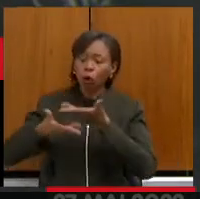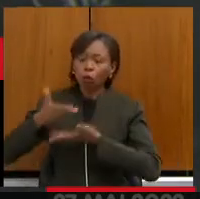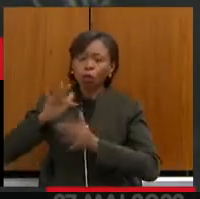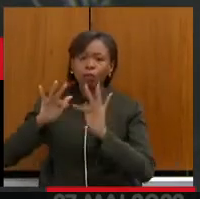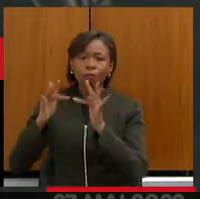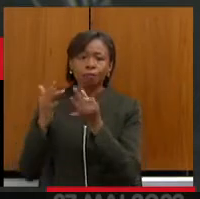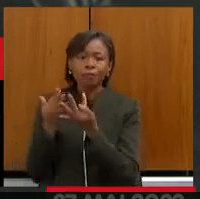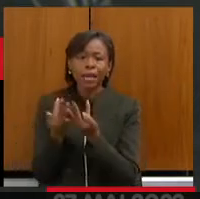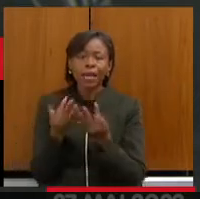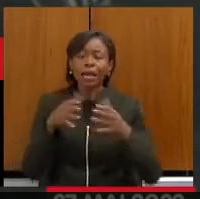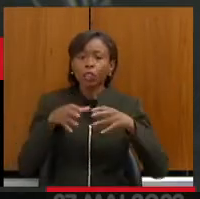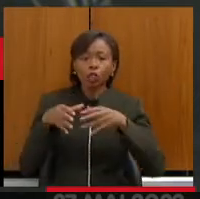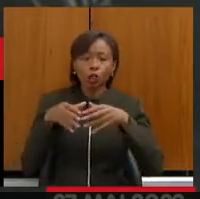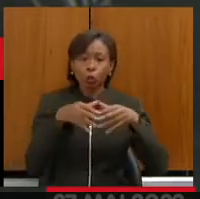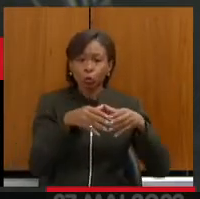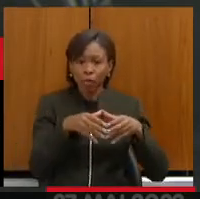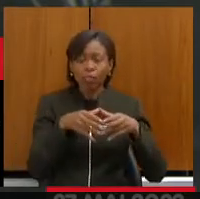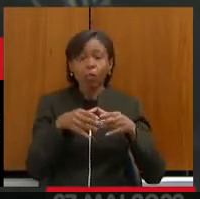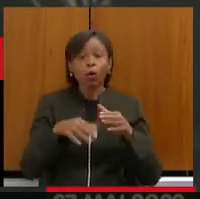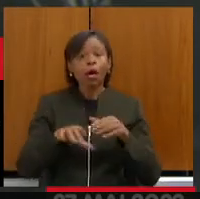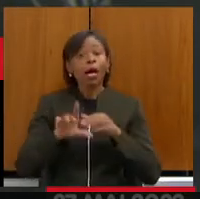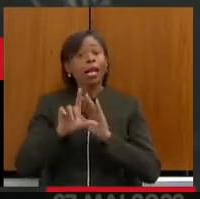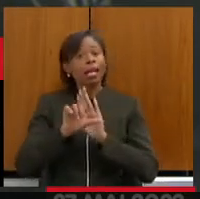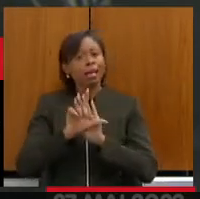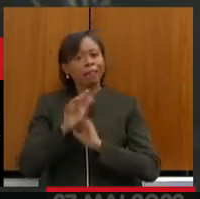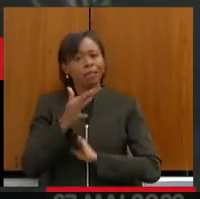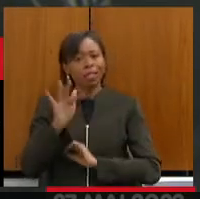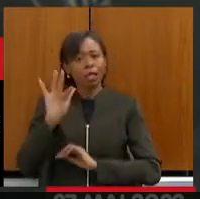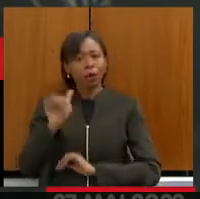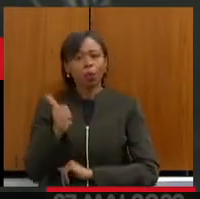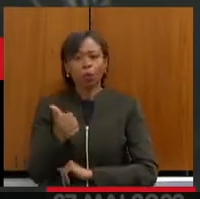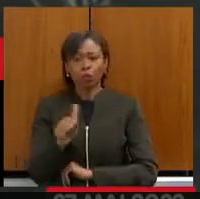e Comunitária Conforme a lei federal